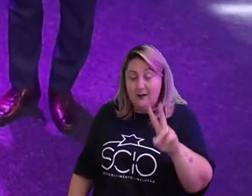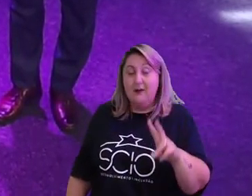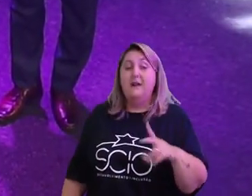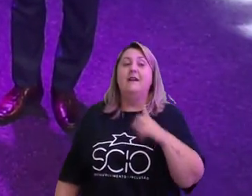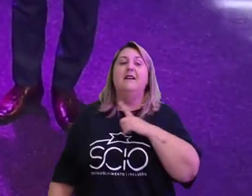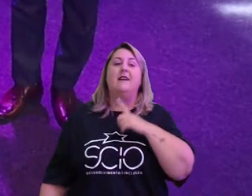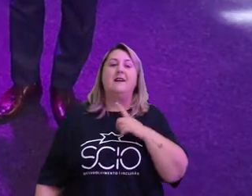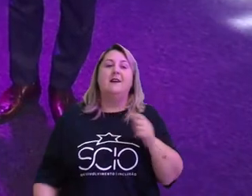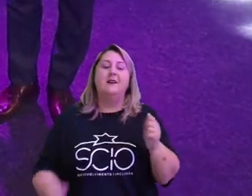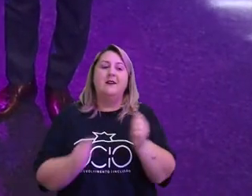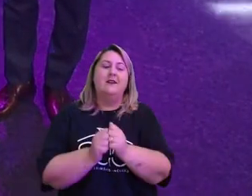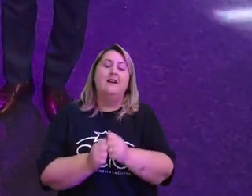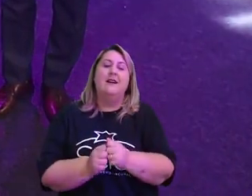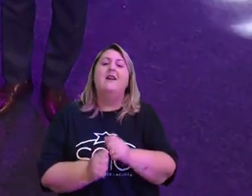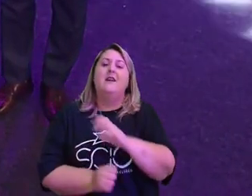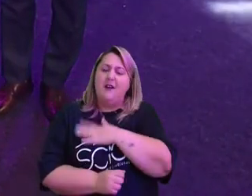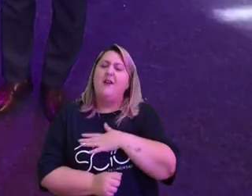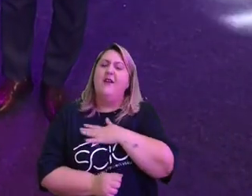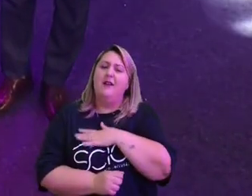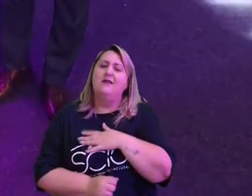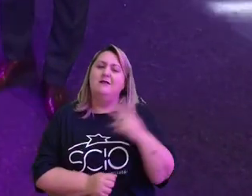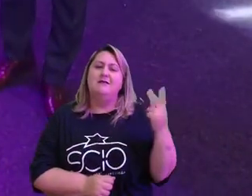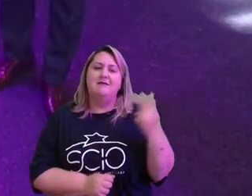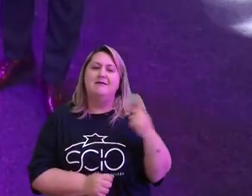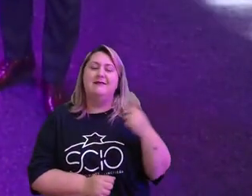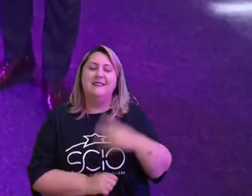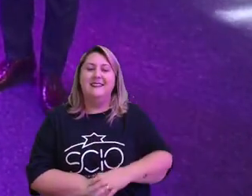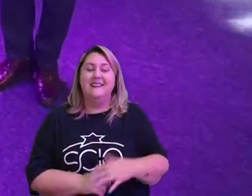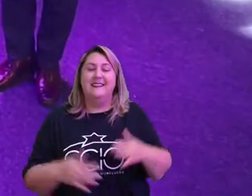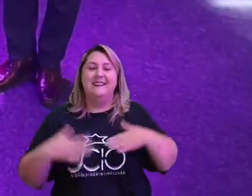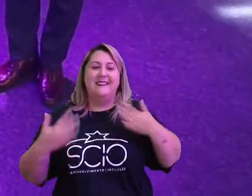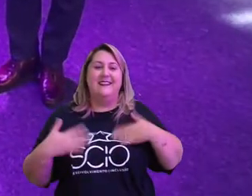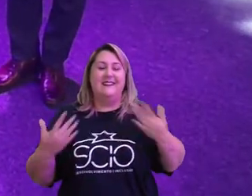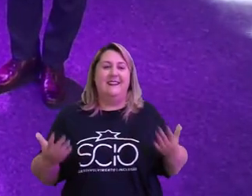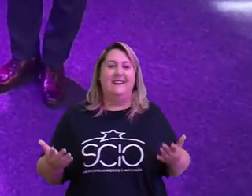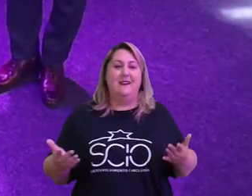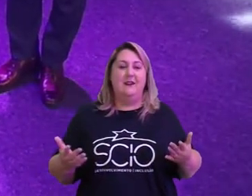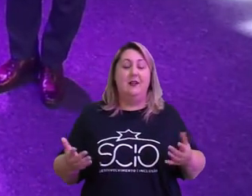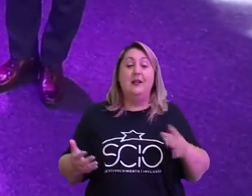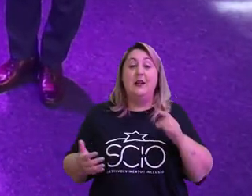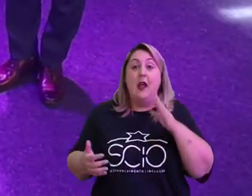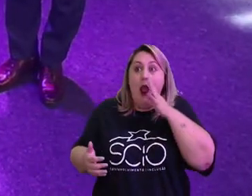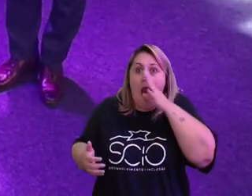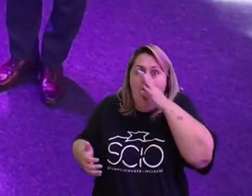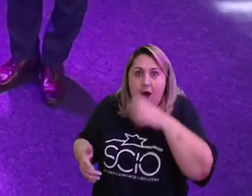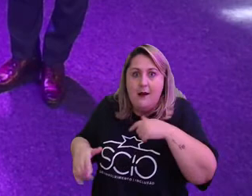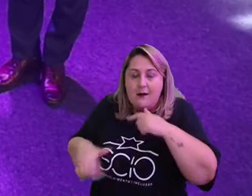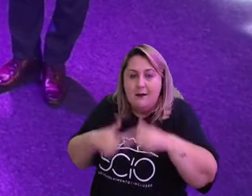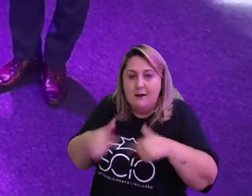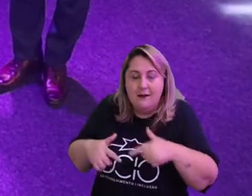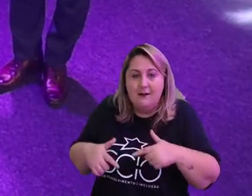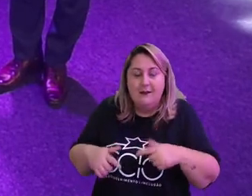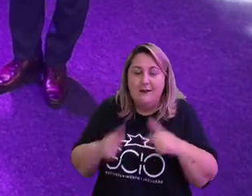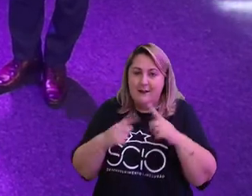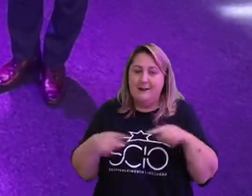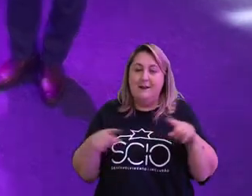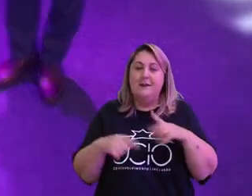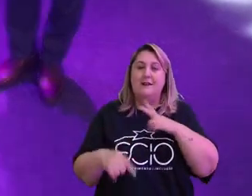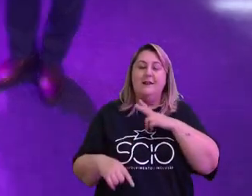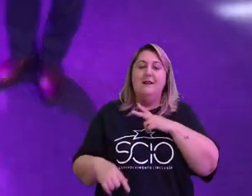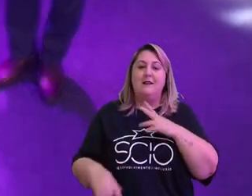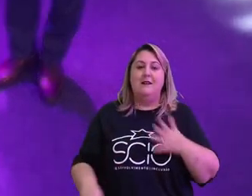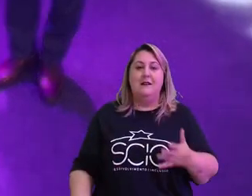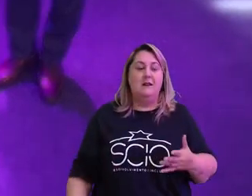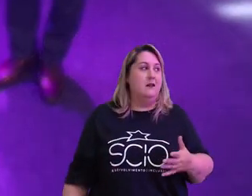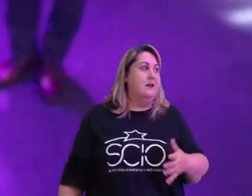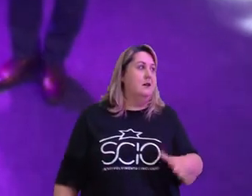música Novo Você comigo, sim, deram essa alegria. Então, poxa, sou um admirador do trabalho deles. E essa música, particularmente, eu até